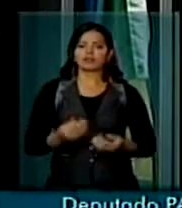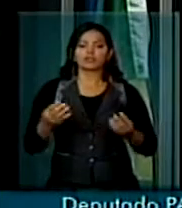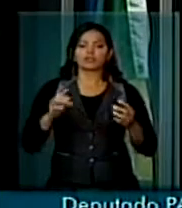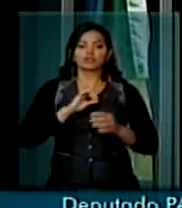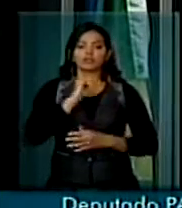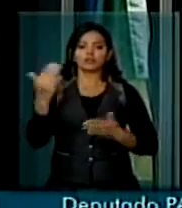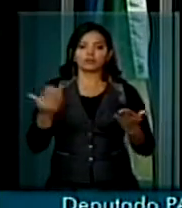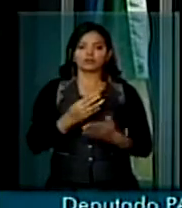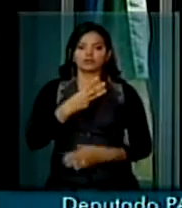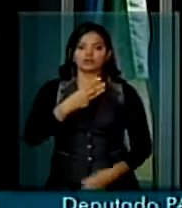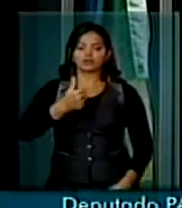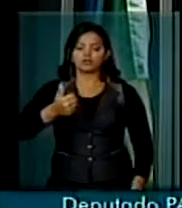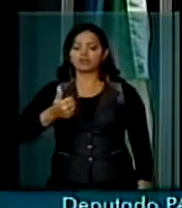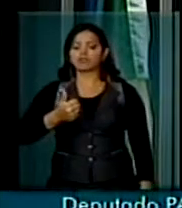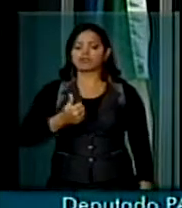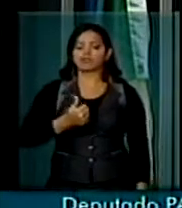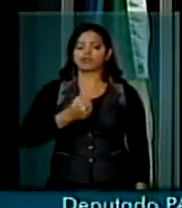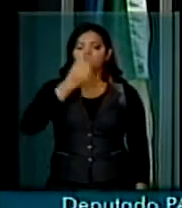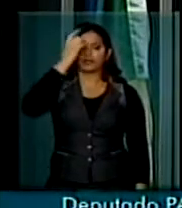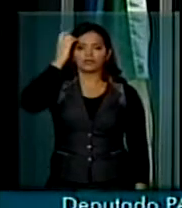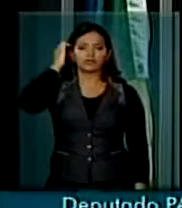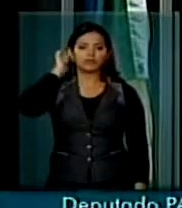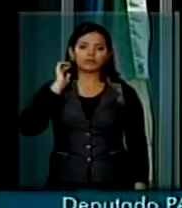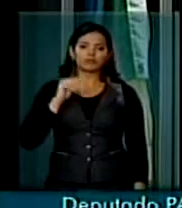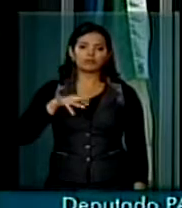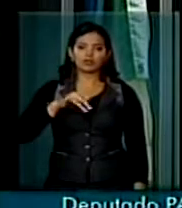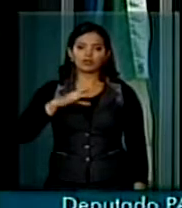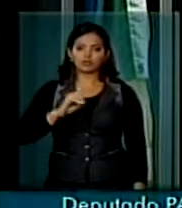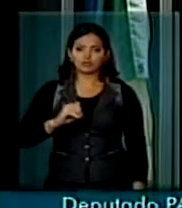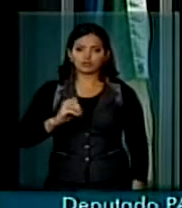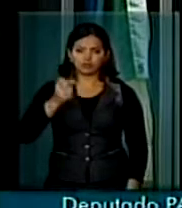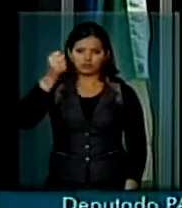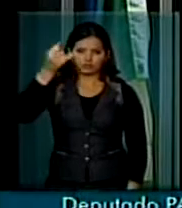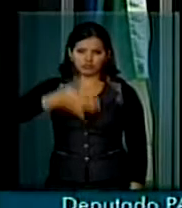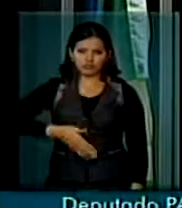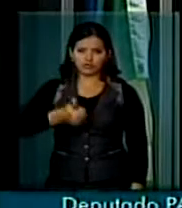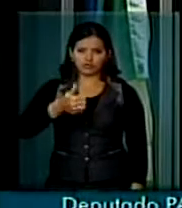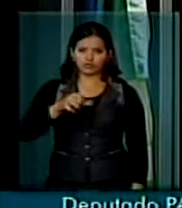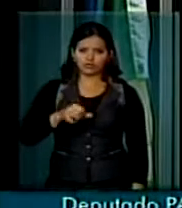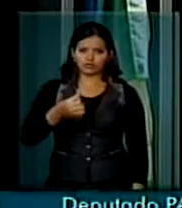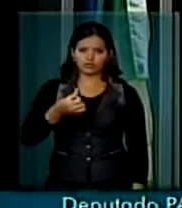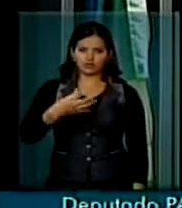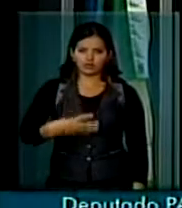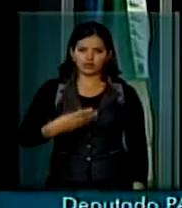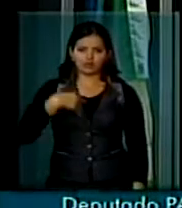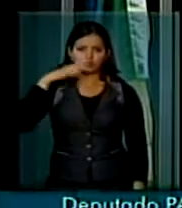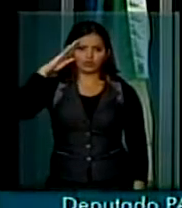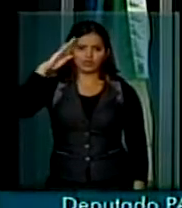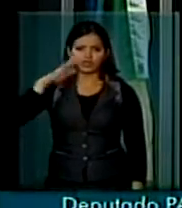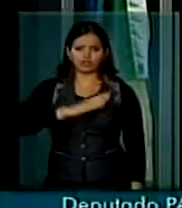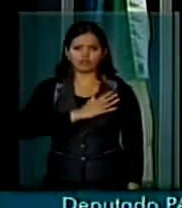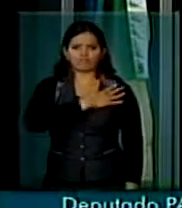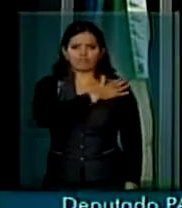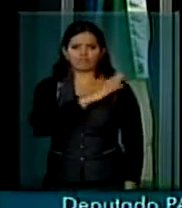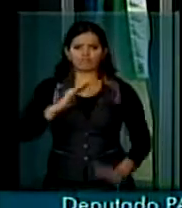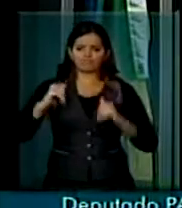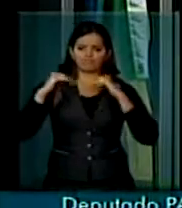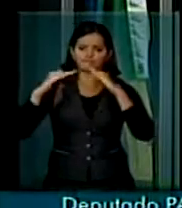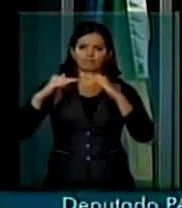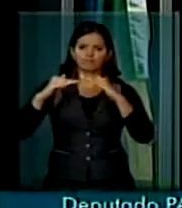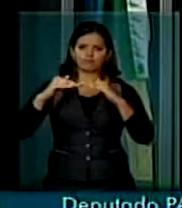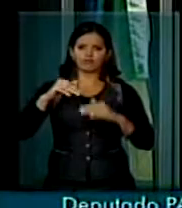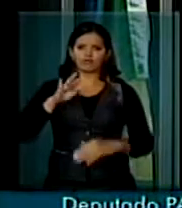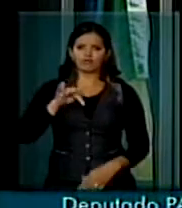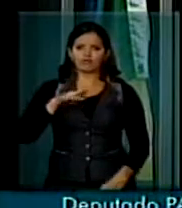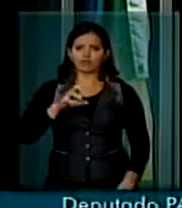de março. Na madrugada de 31 de março de 1964, o general Olímpio Mourão Filho pôs tropas em marcha